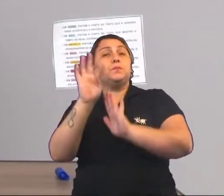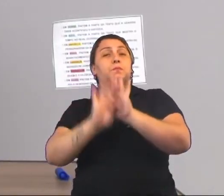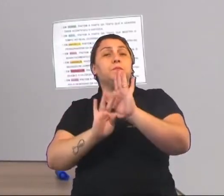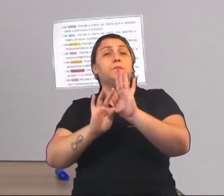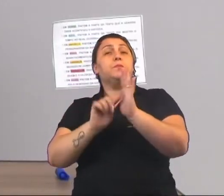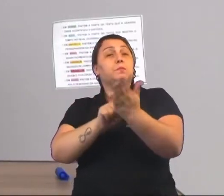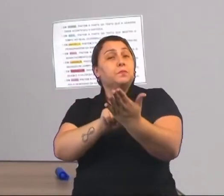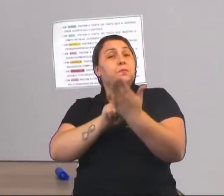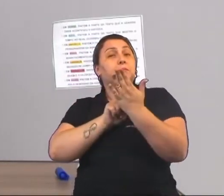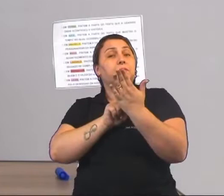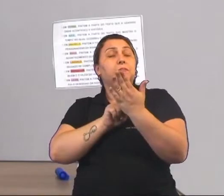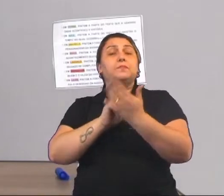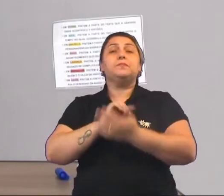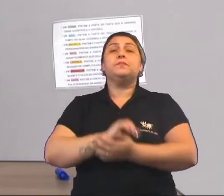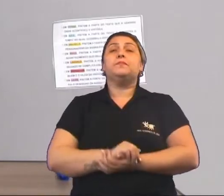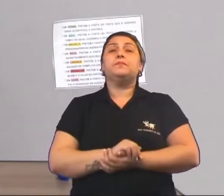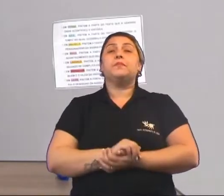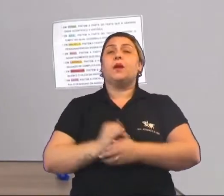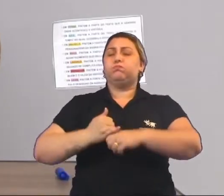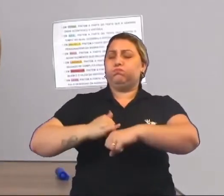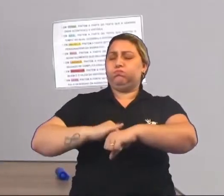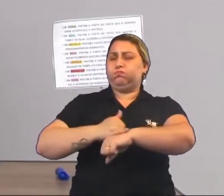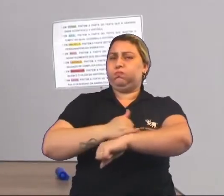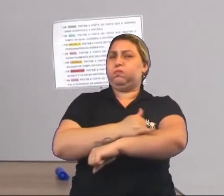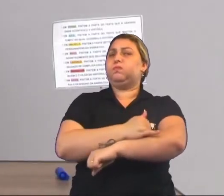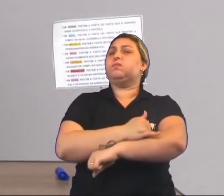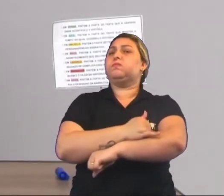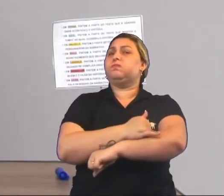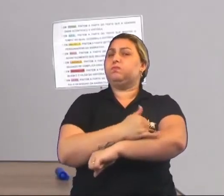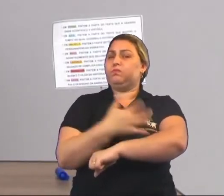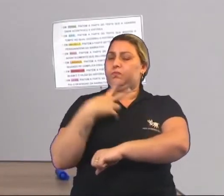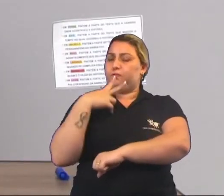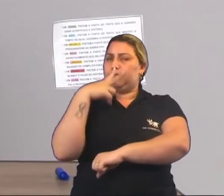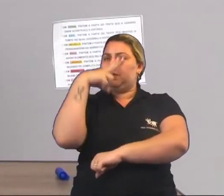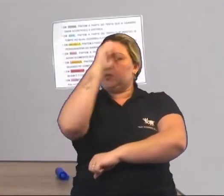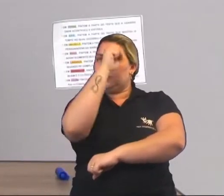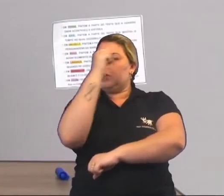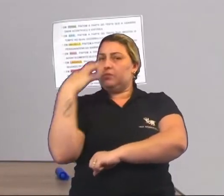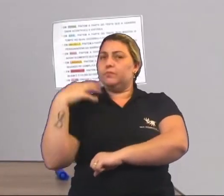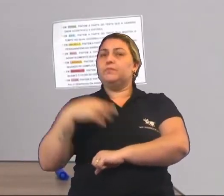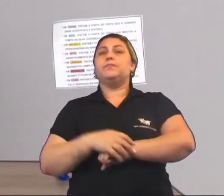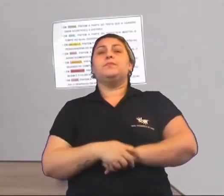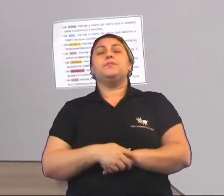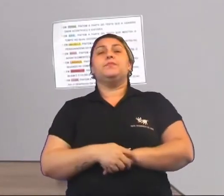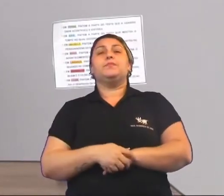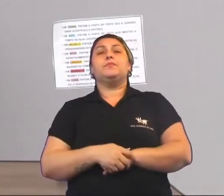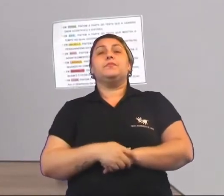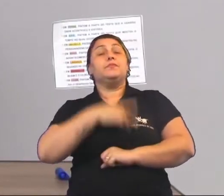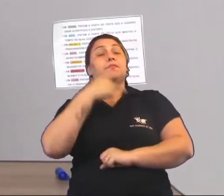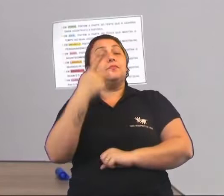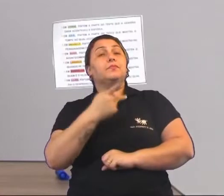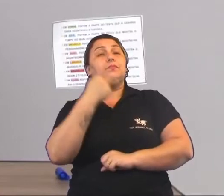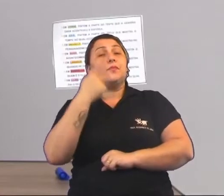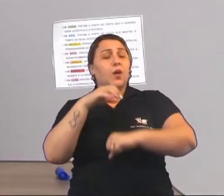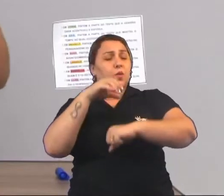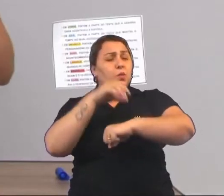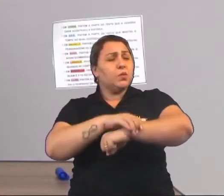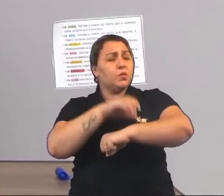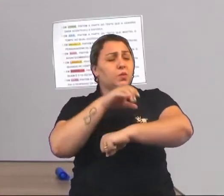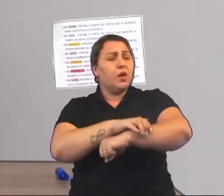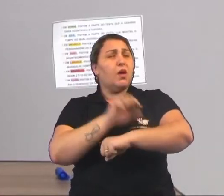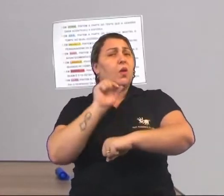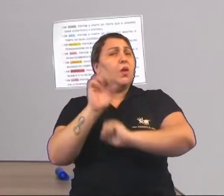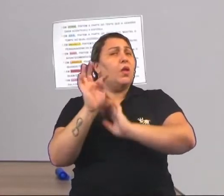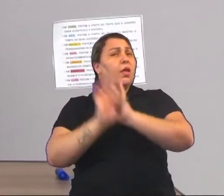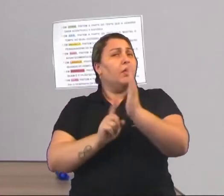revela a respeito dele? Nos fala que ele é imponente, isso mesmo. E quando fala-se do sapo, o